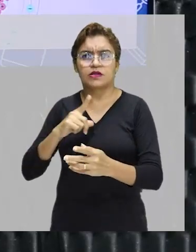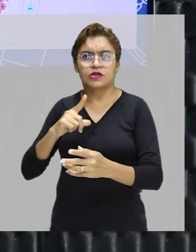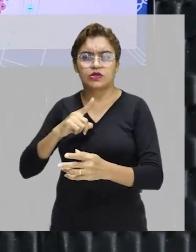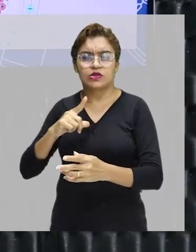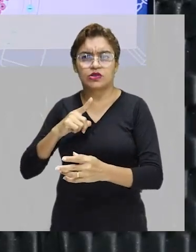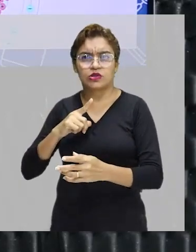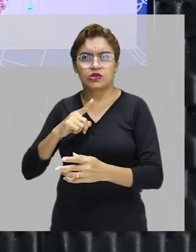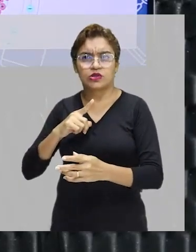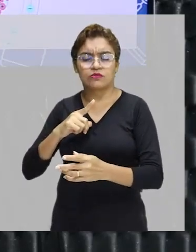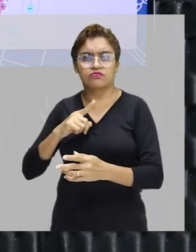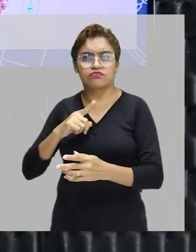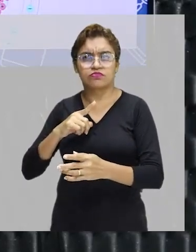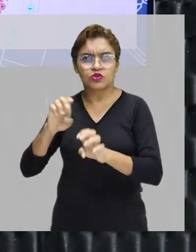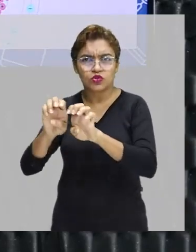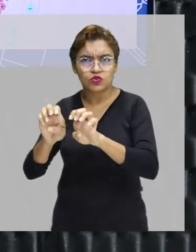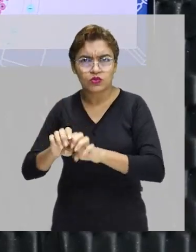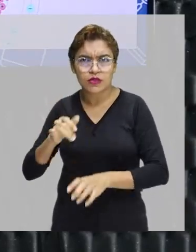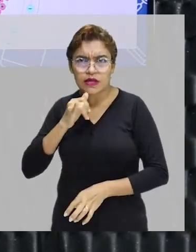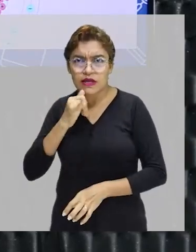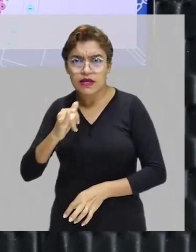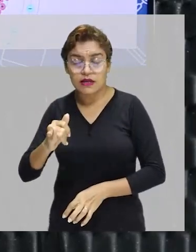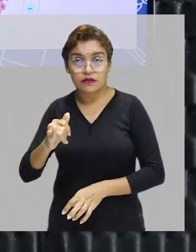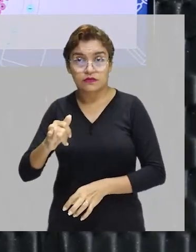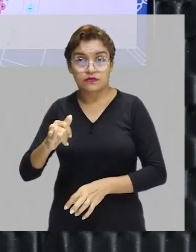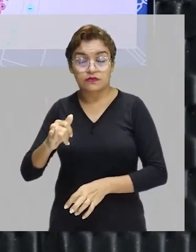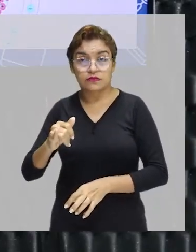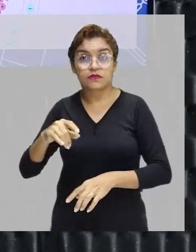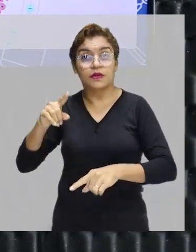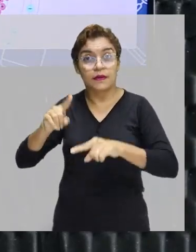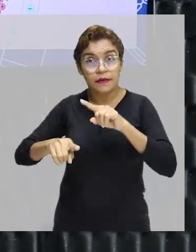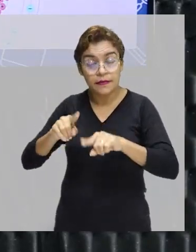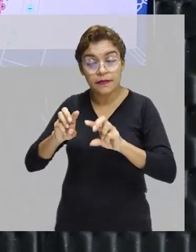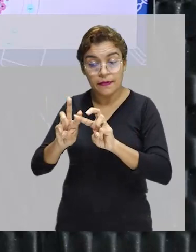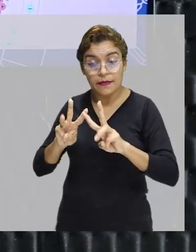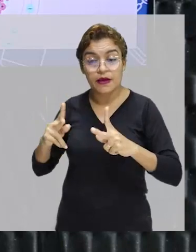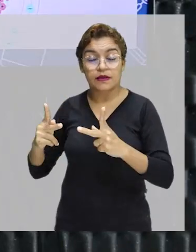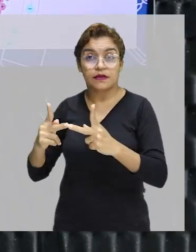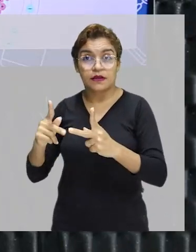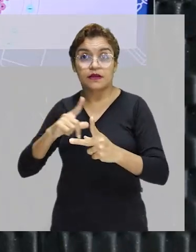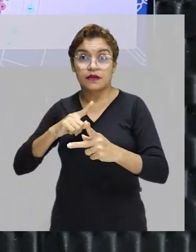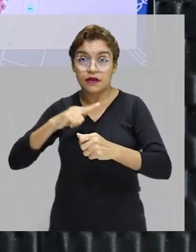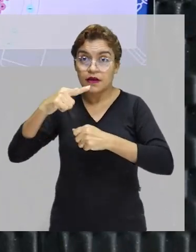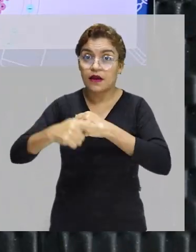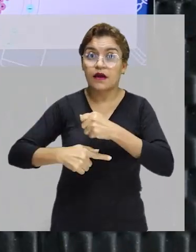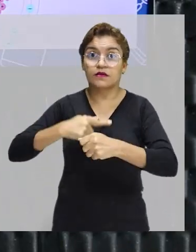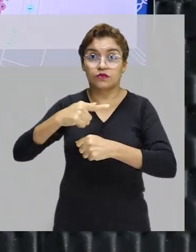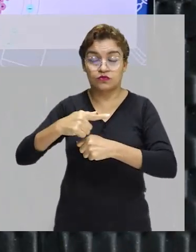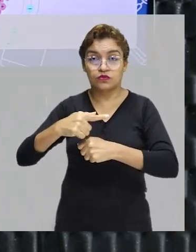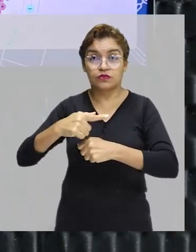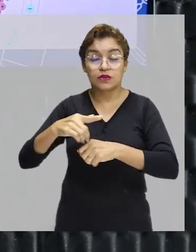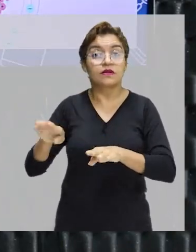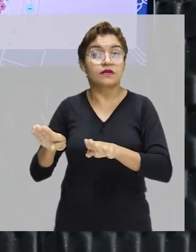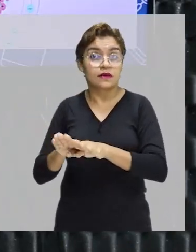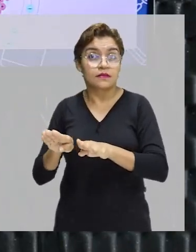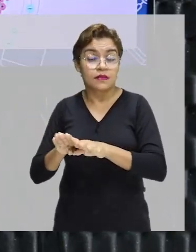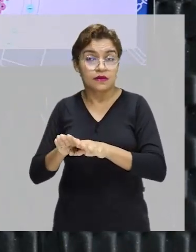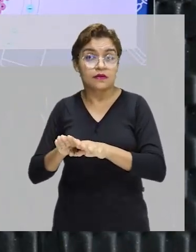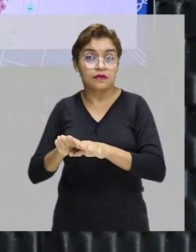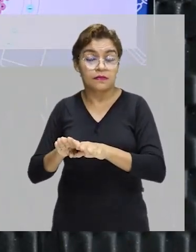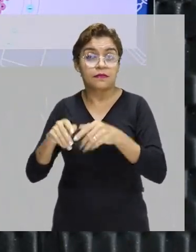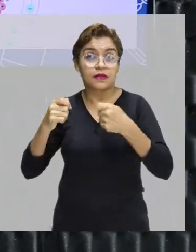elétrico e a matéria é constituída por átomos. Então, os átomos deveriam apresentar também